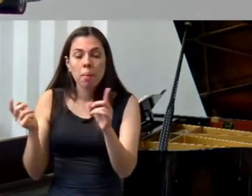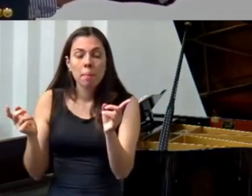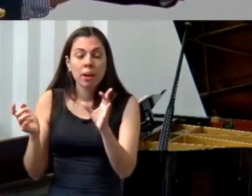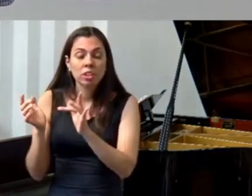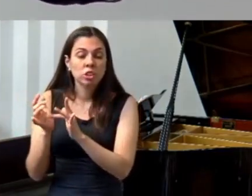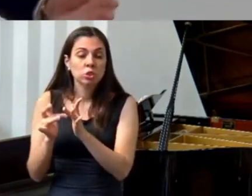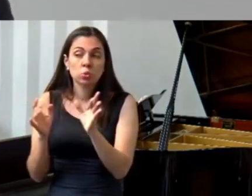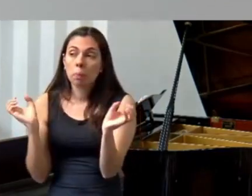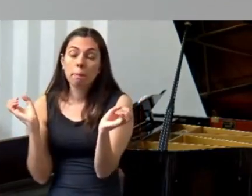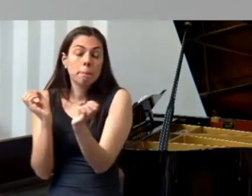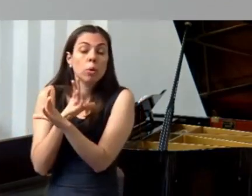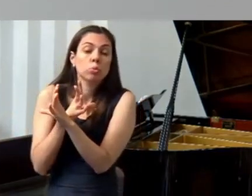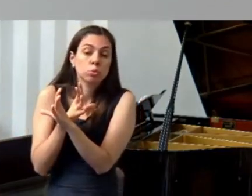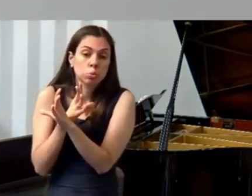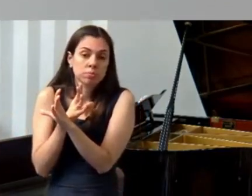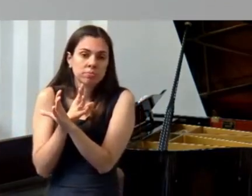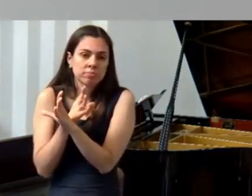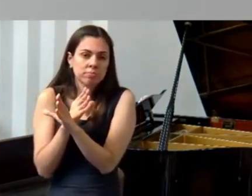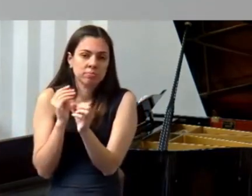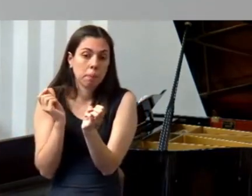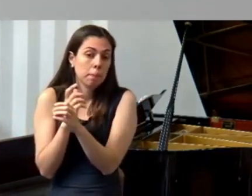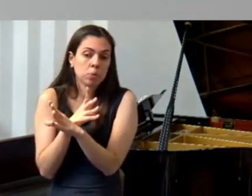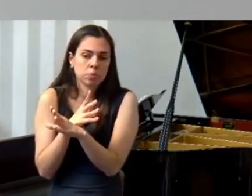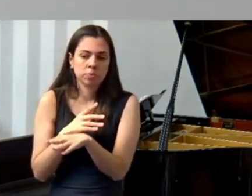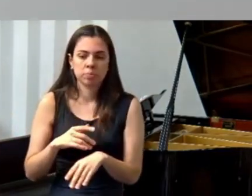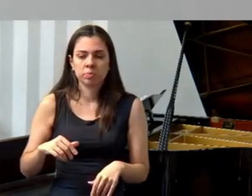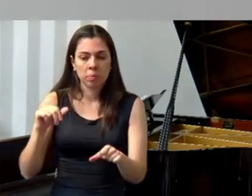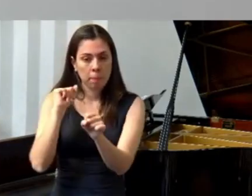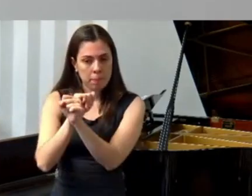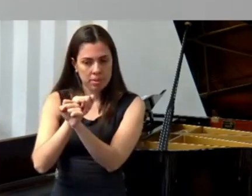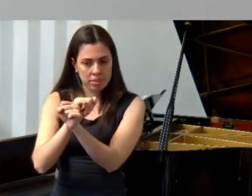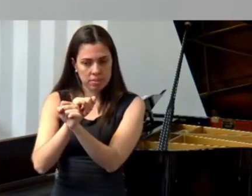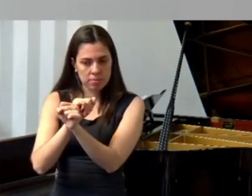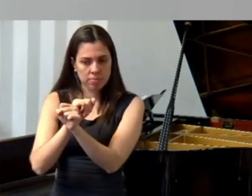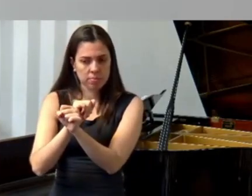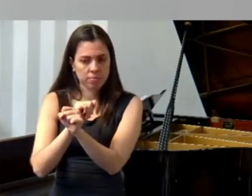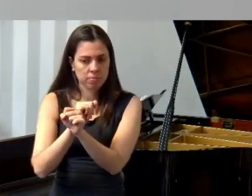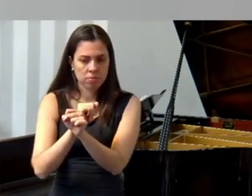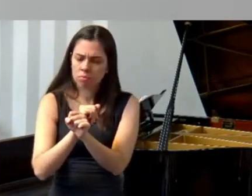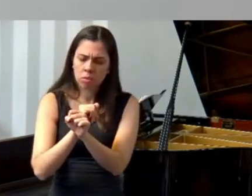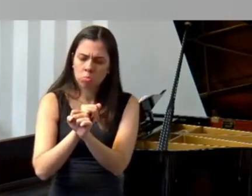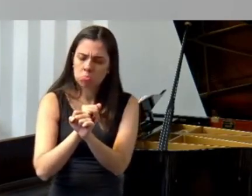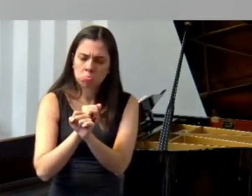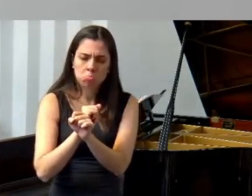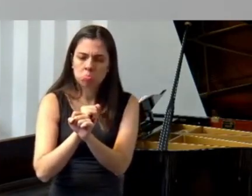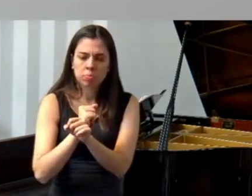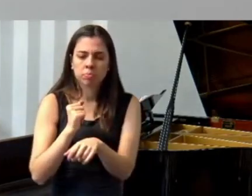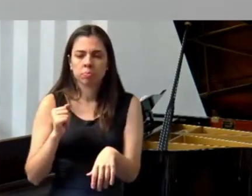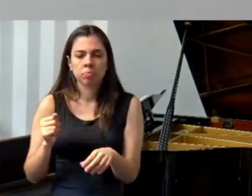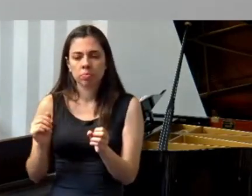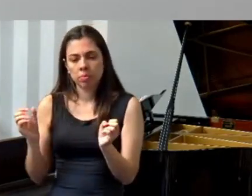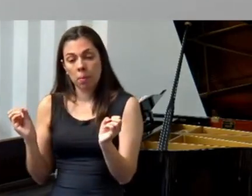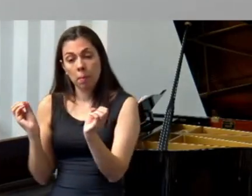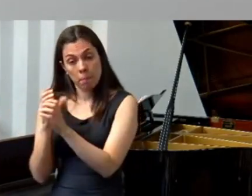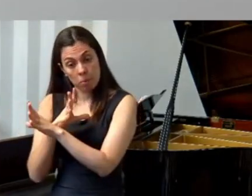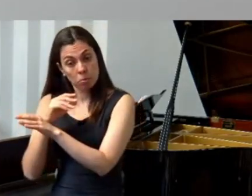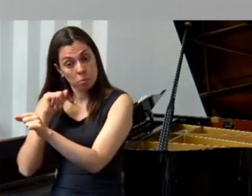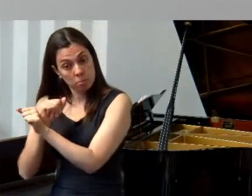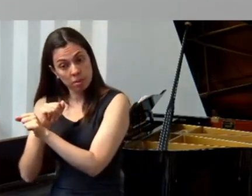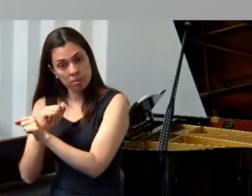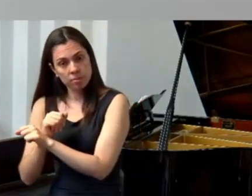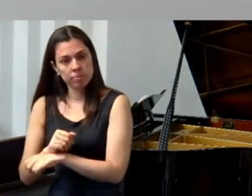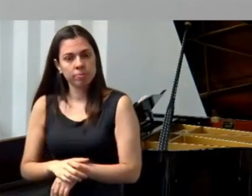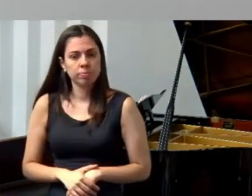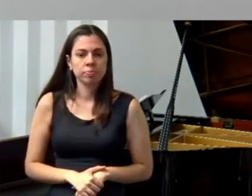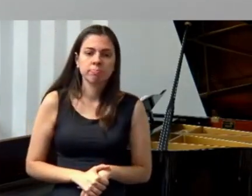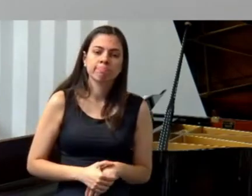como ovelha para o matadouro. Qual o propósito de Deus para a nossa vida? Estamos servindo aos propósitos de